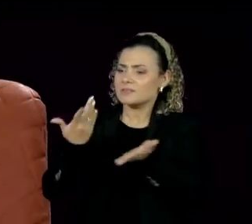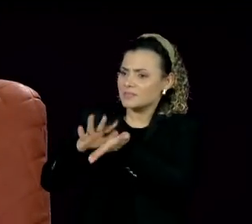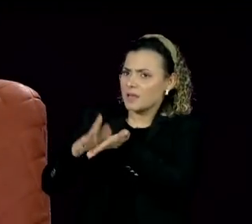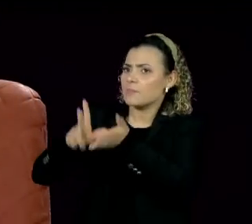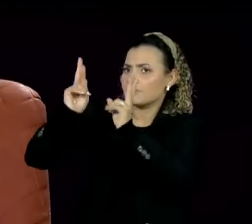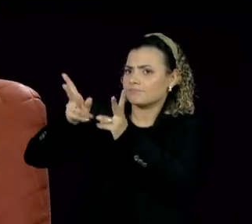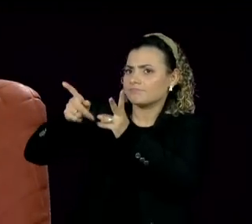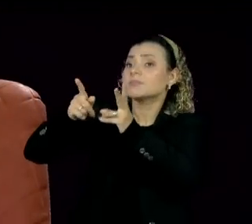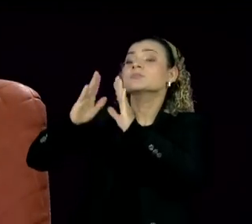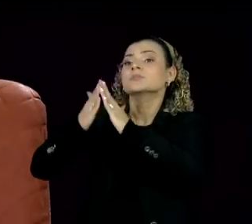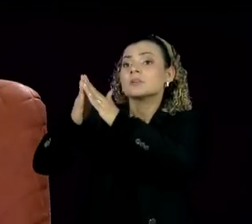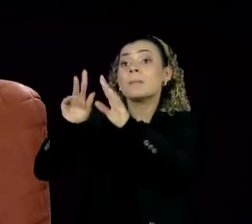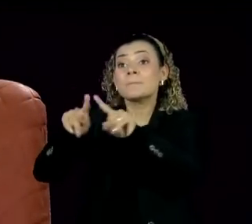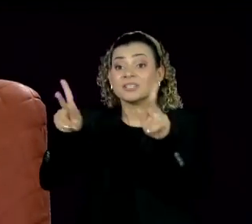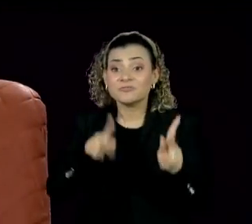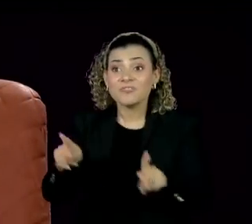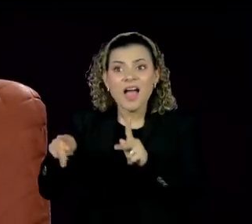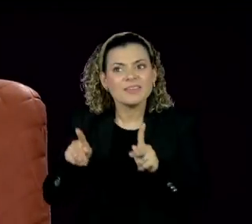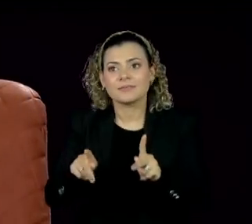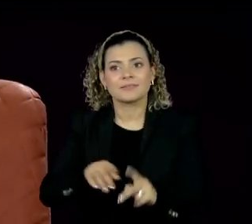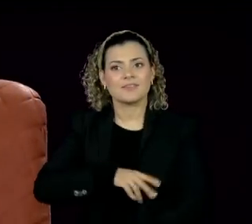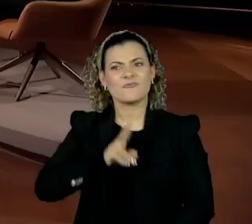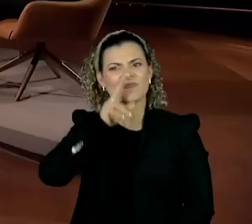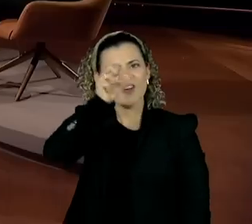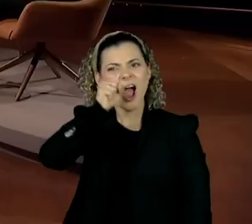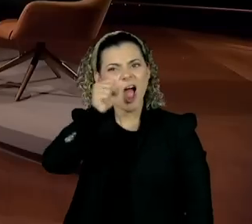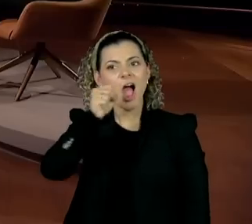tal, mas o funk entrou muito